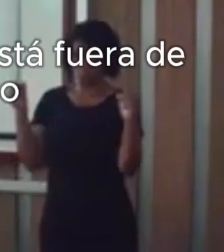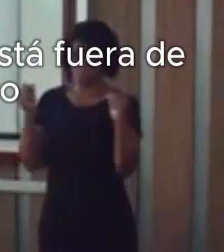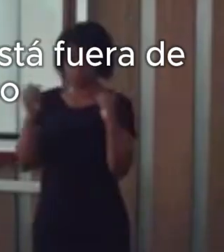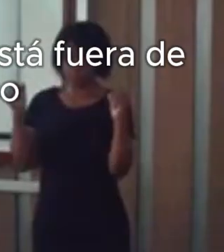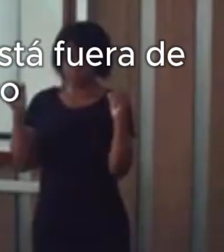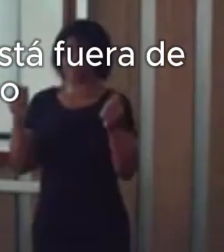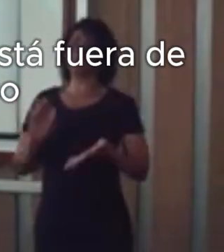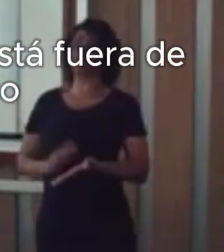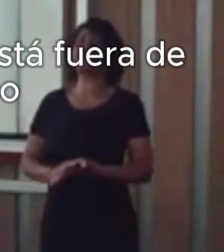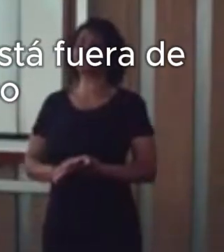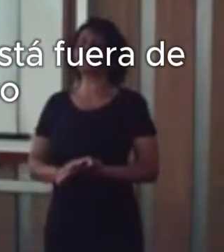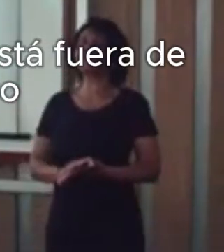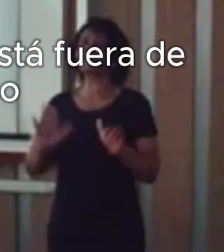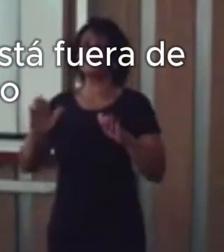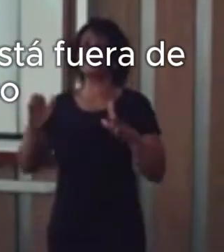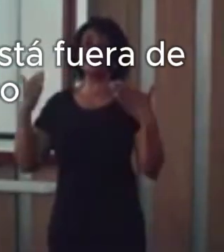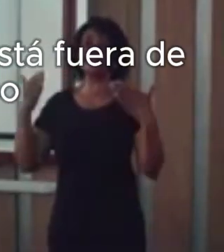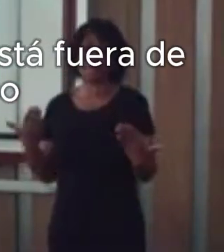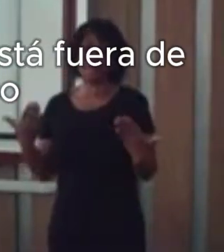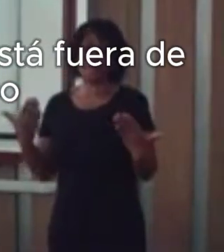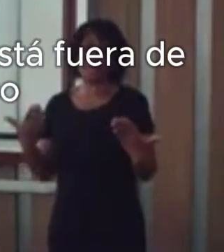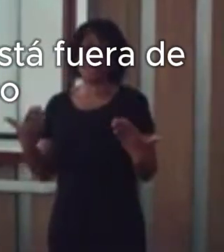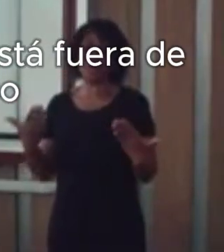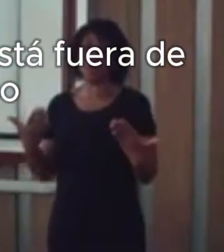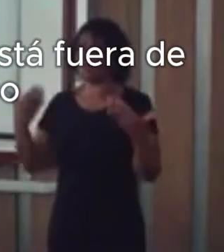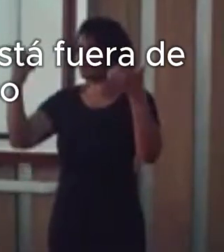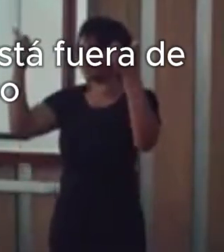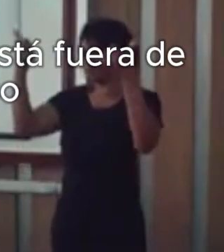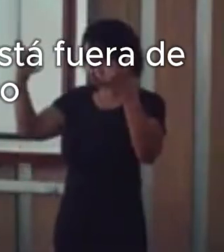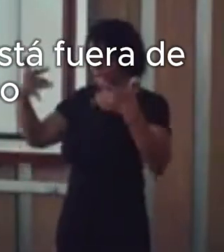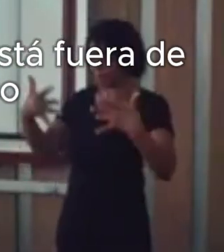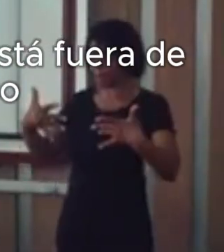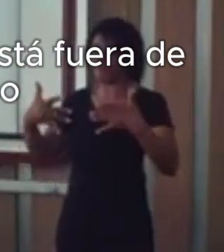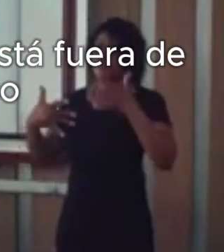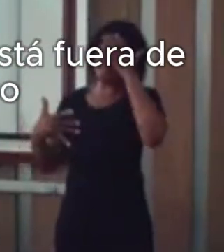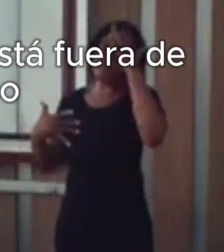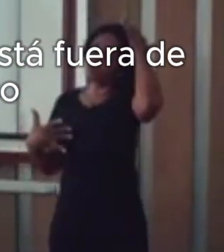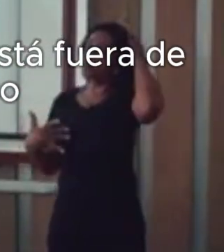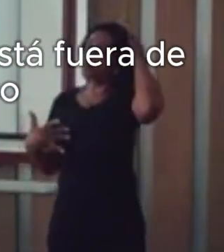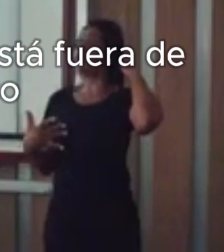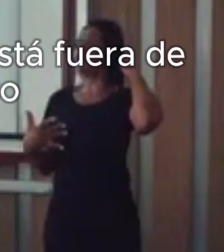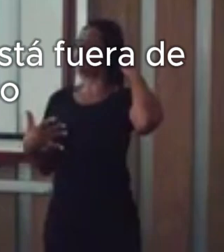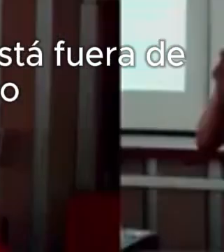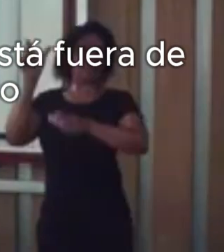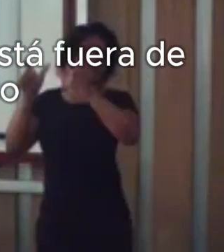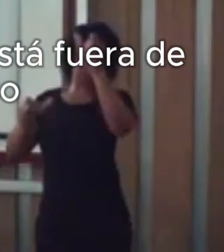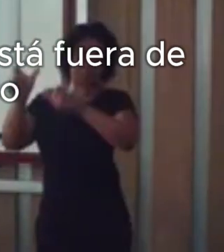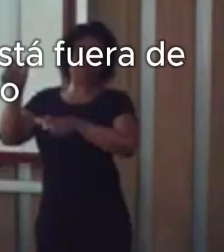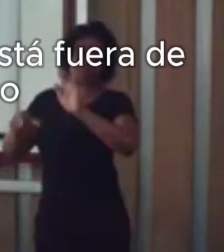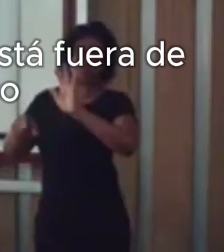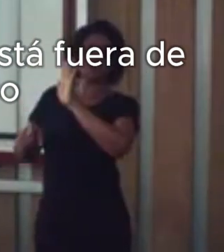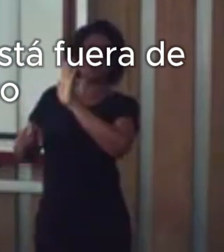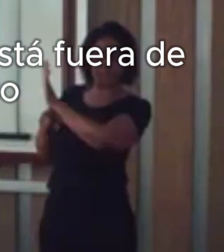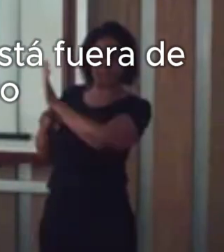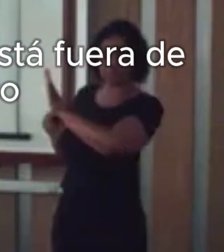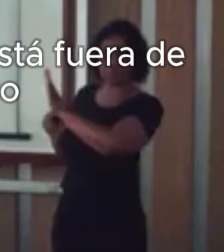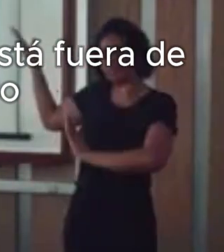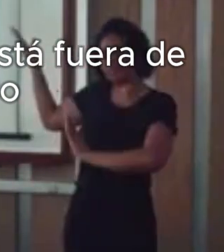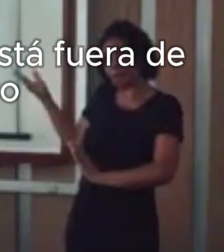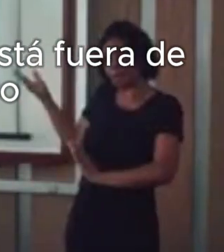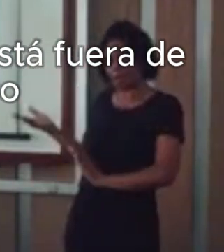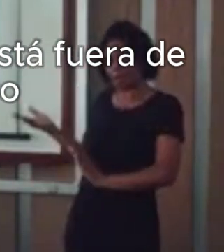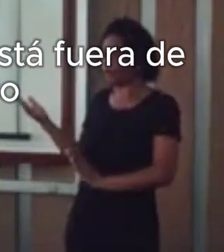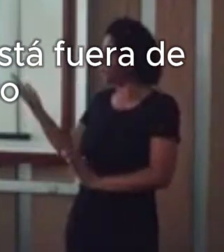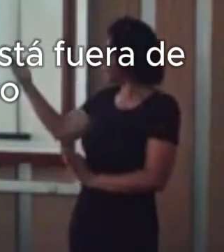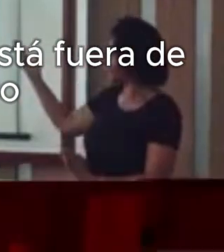Tá? Então, e aí eu tenho que contar para vocês também, fora de ordem, quem são as pessoas que ajudaram nisso. Né? Então,